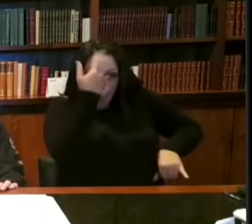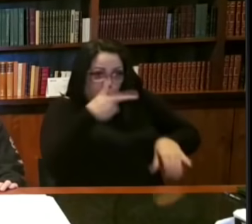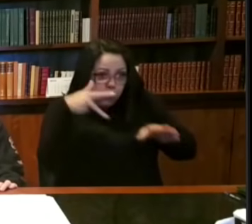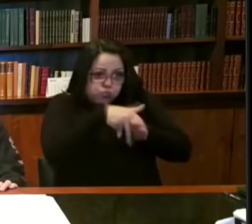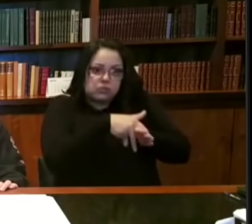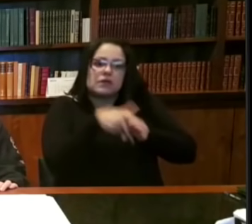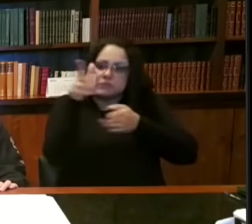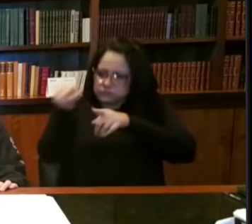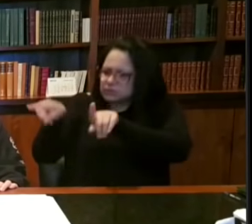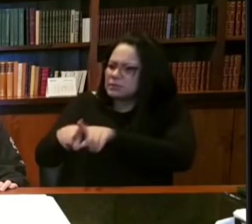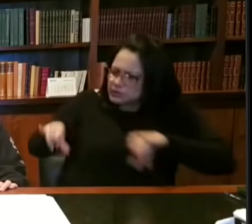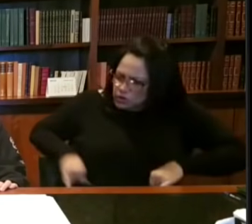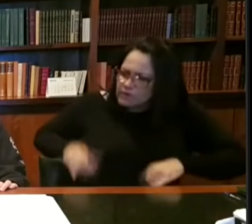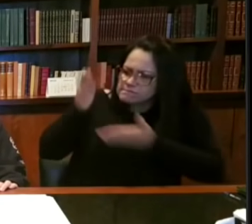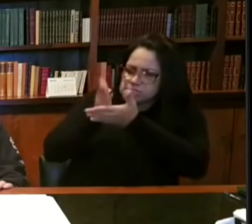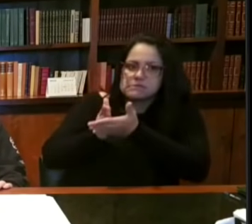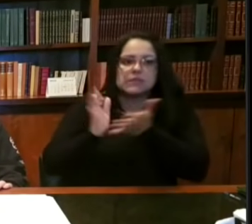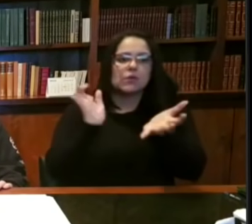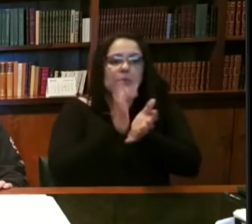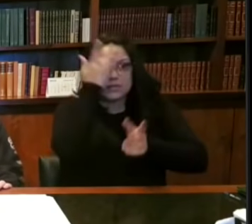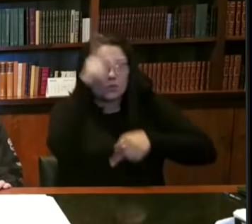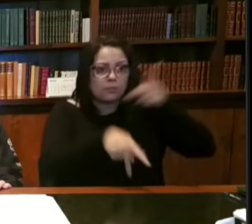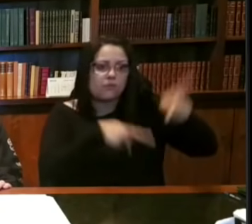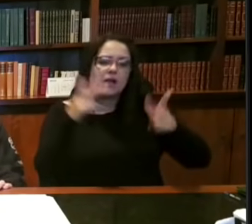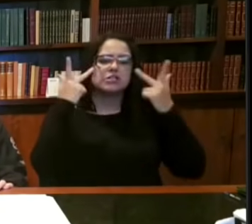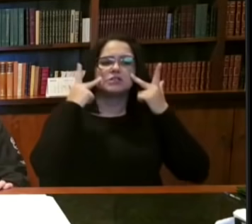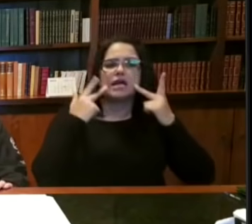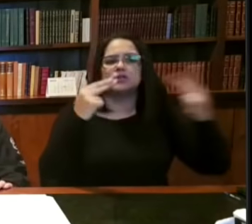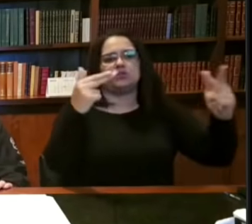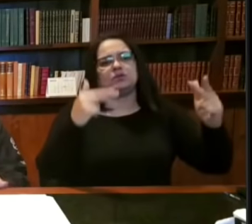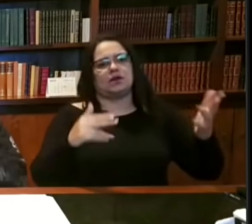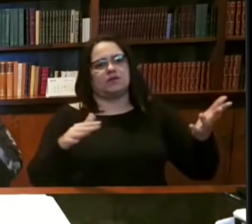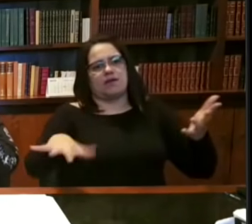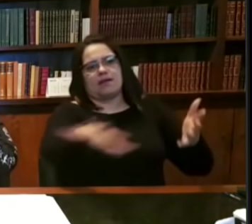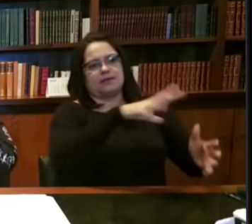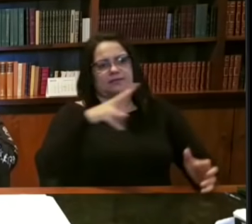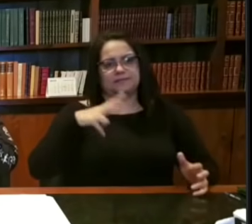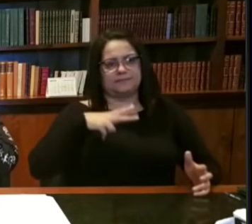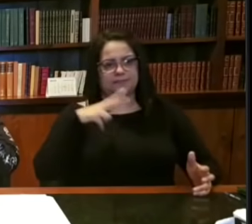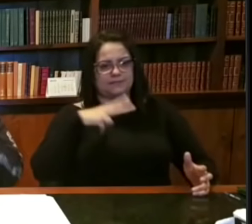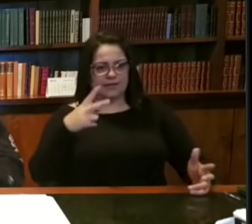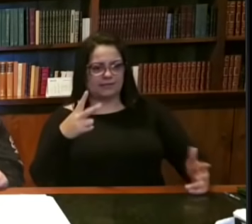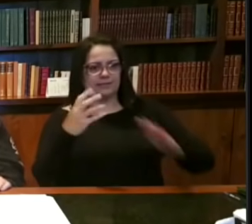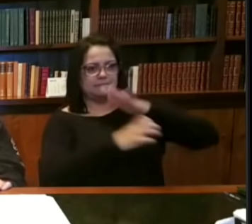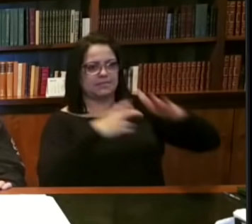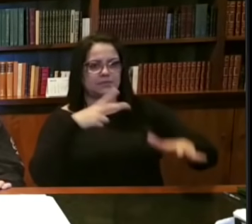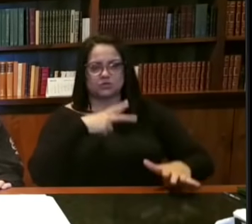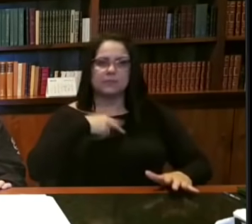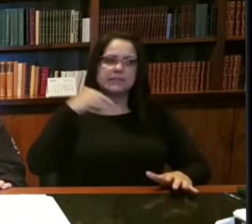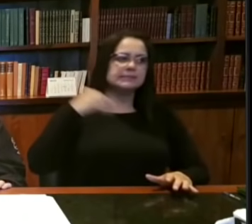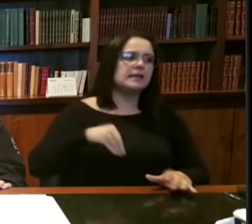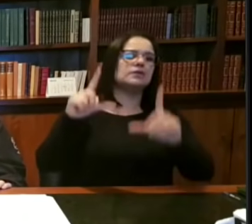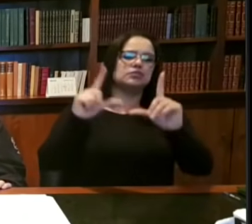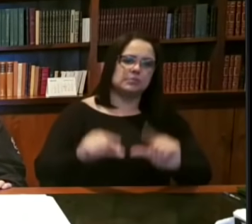pública acha que é natural, da mesma forma que o setor privado, há uma queda de salários, da mesma forma que tem gente que